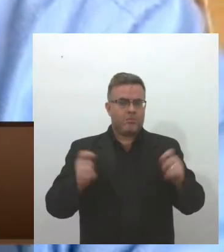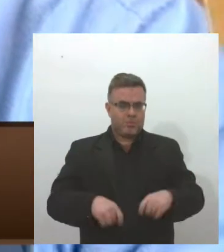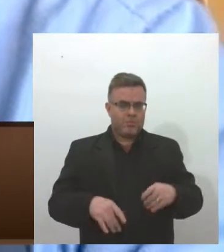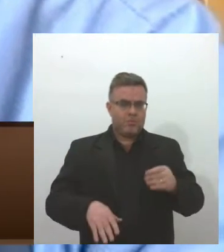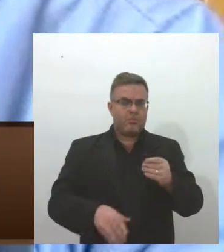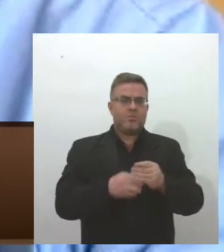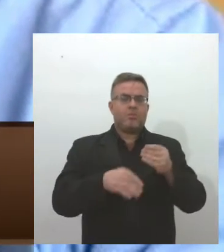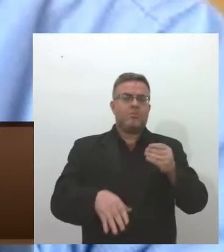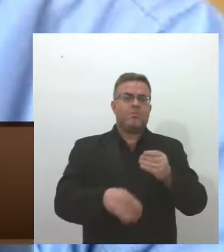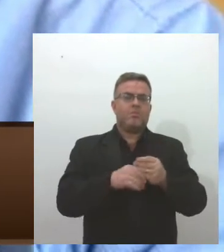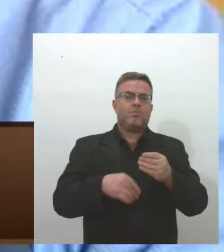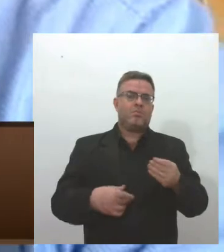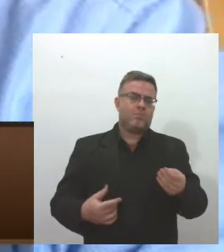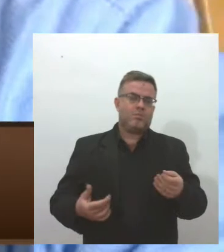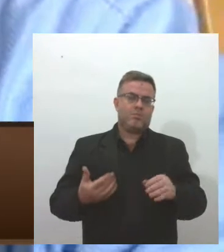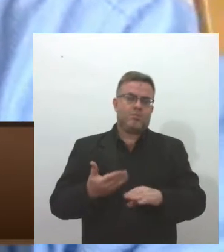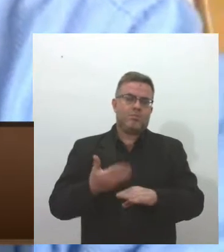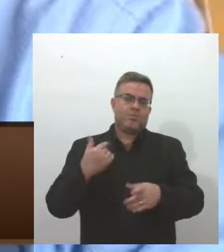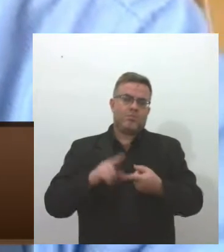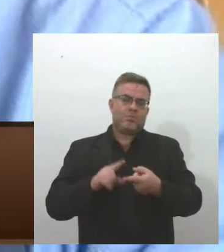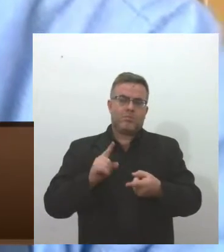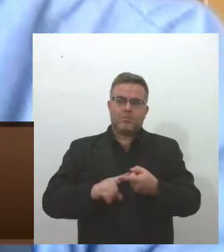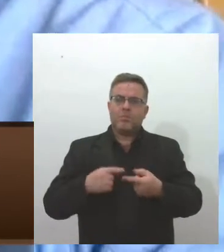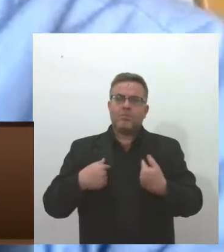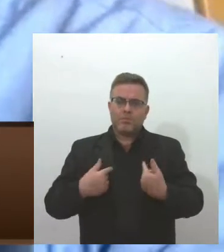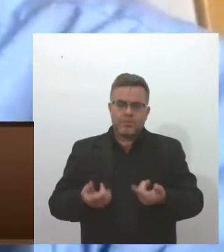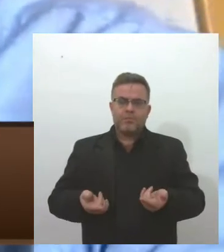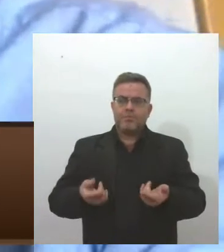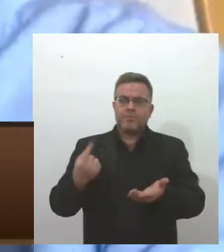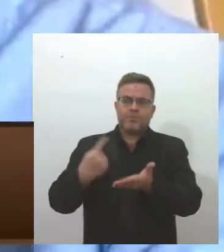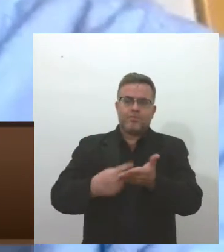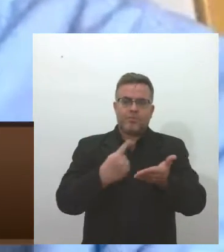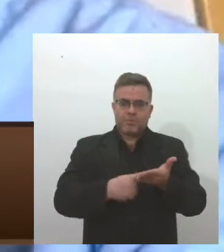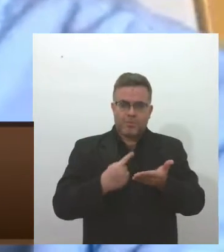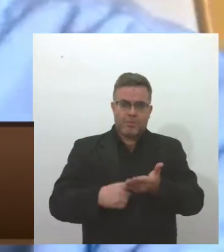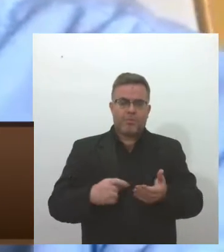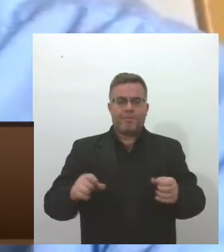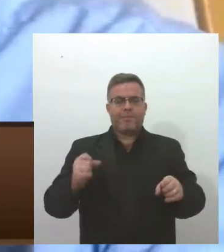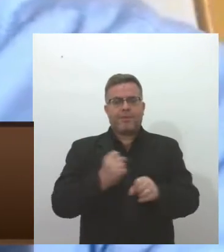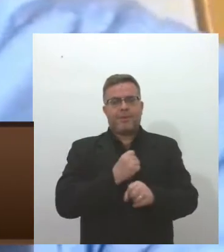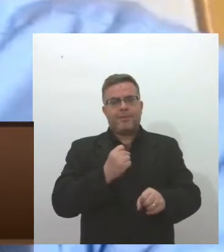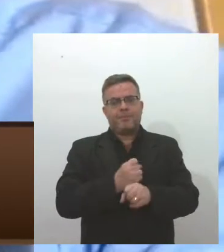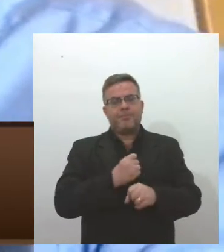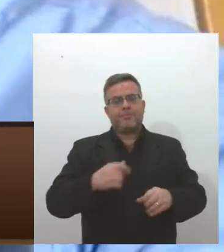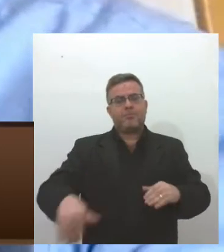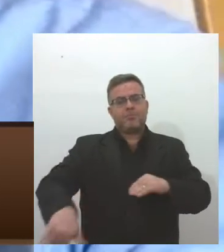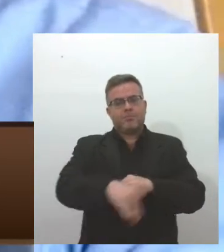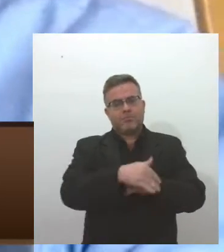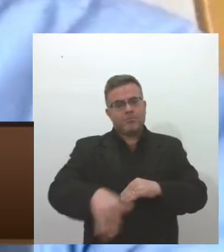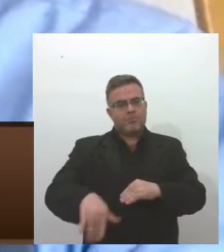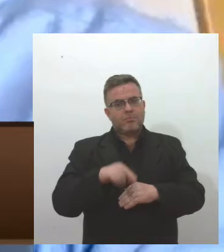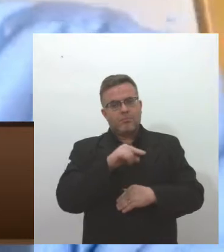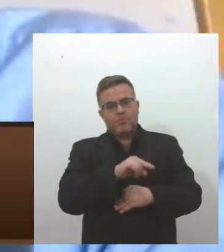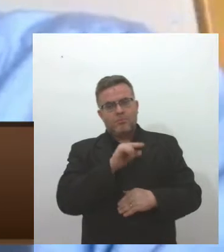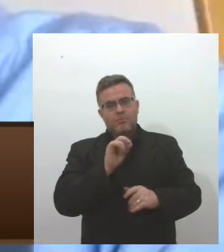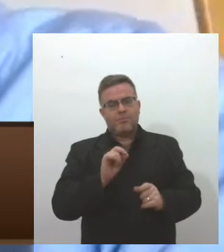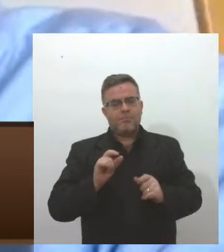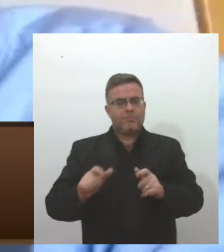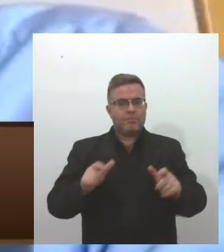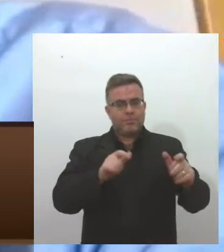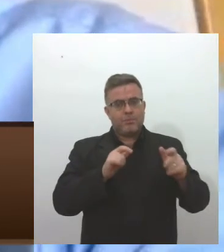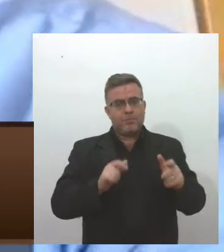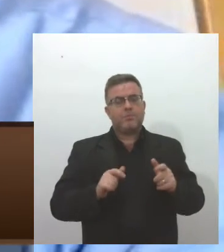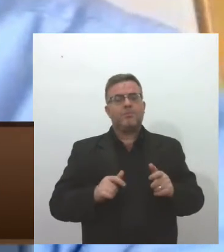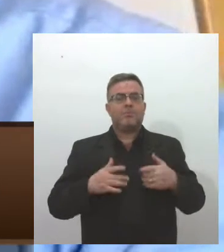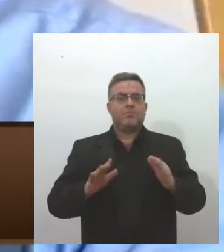o governo já vem trabalhando. Por exemplo, a questão da infraestrutura rodoviária, que era um problema e ainda é em alguns pontos, mas o